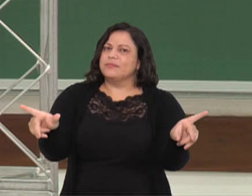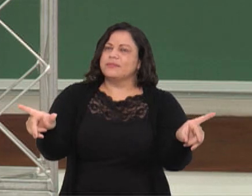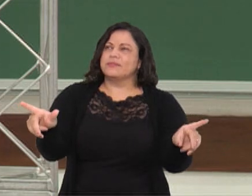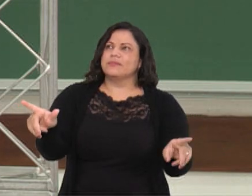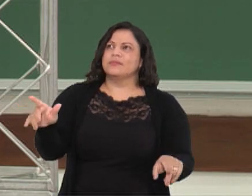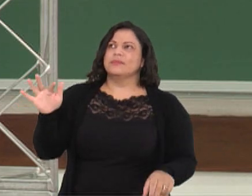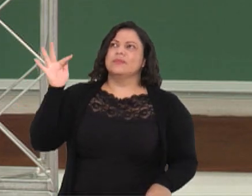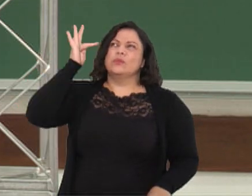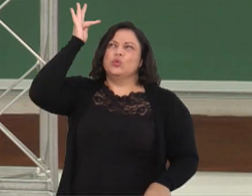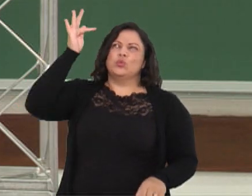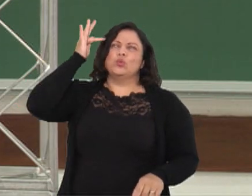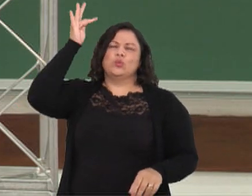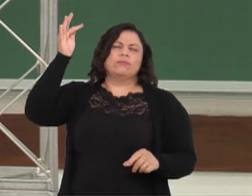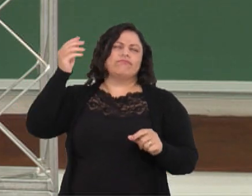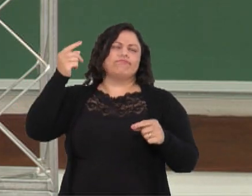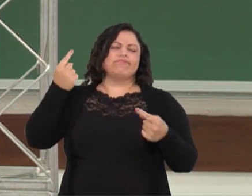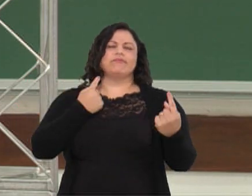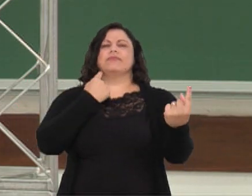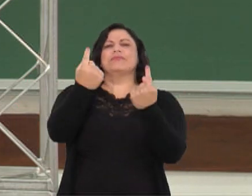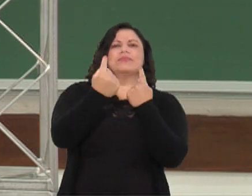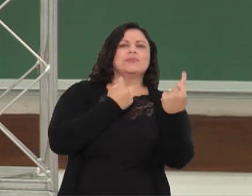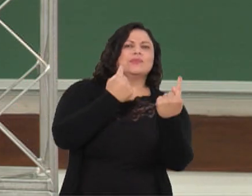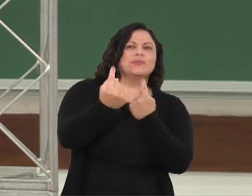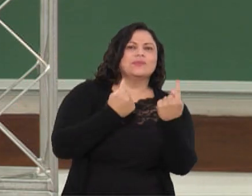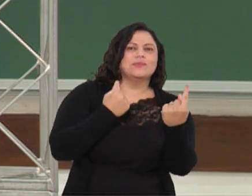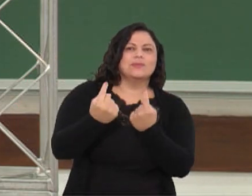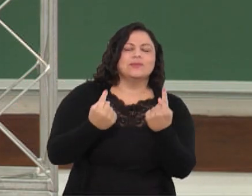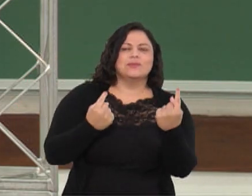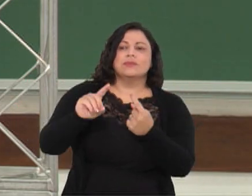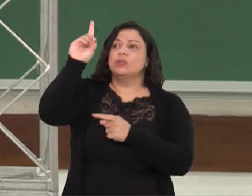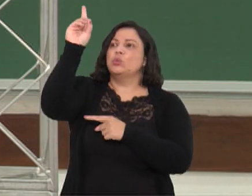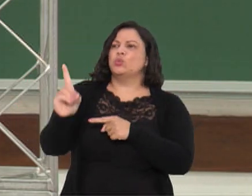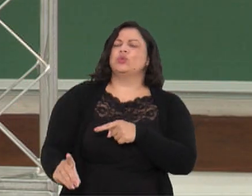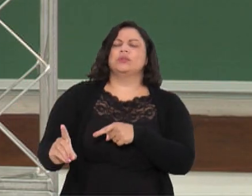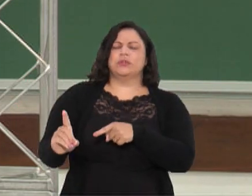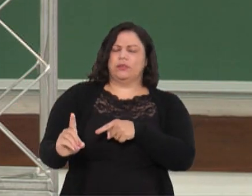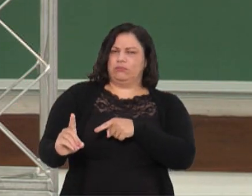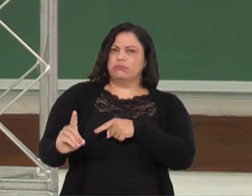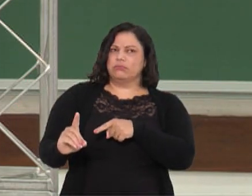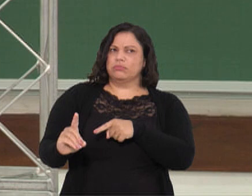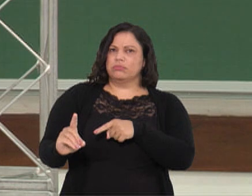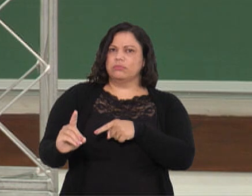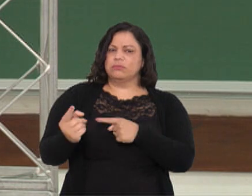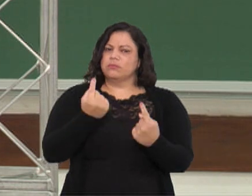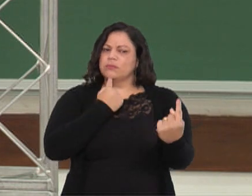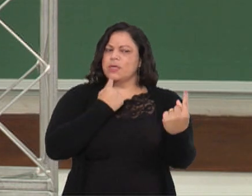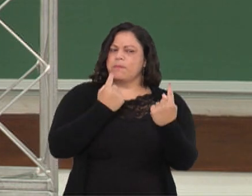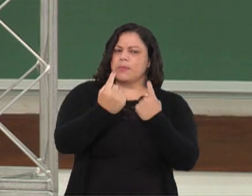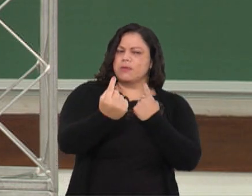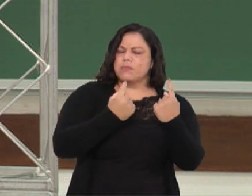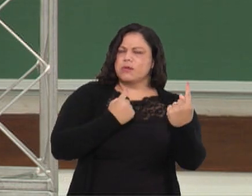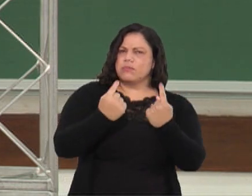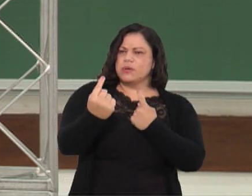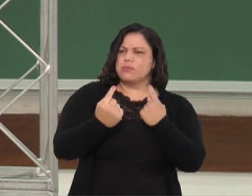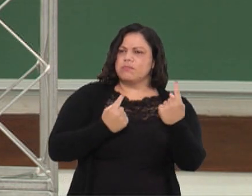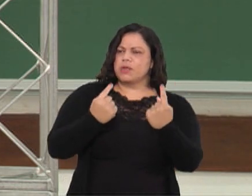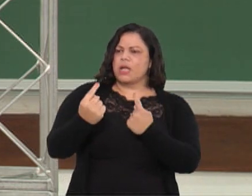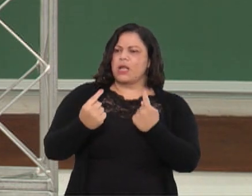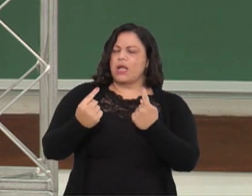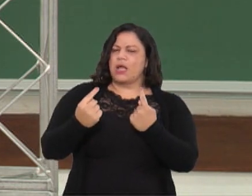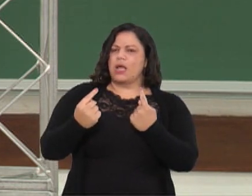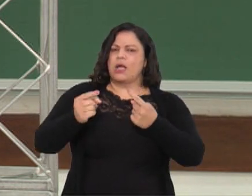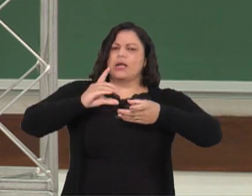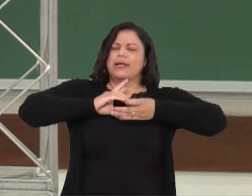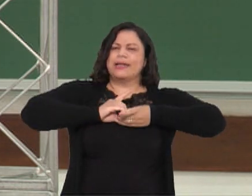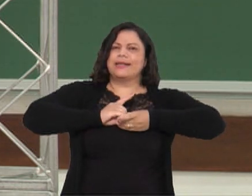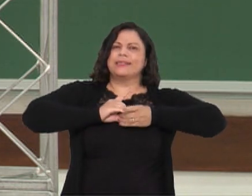filosofia do discurso. Ele está mais ligado ao direito, ele está mais ligado à questão do Estado